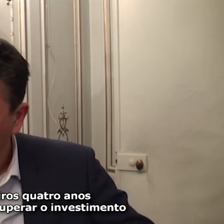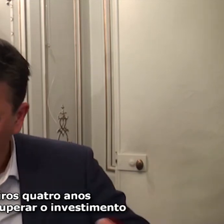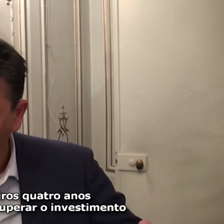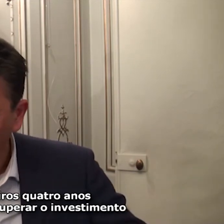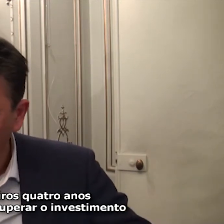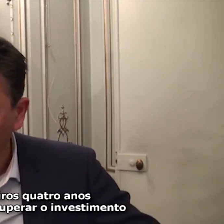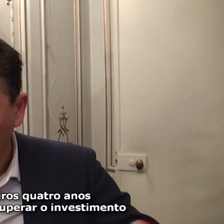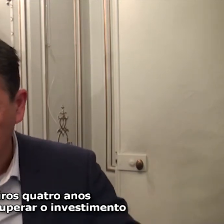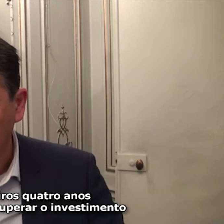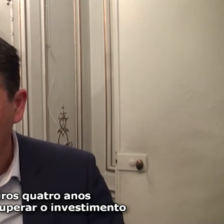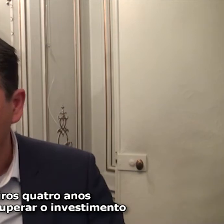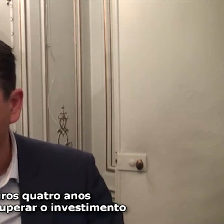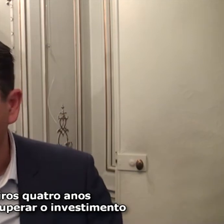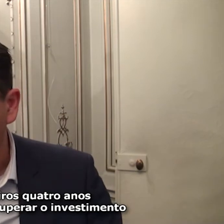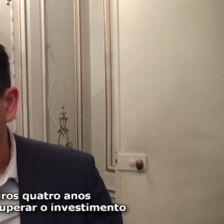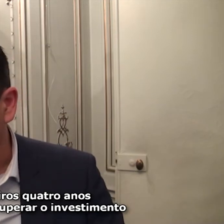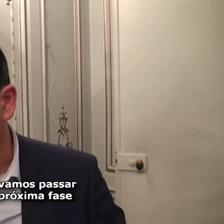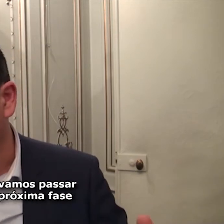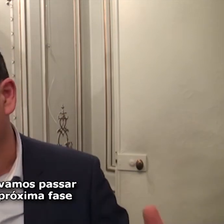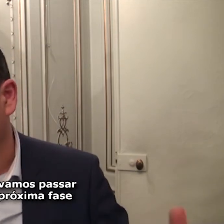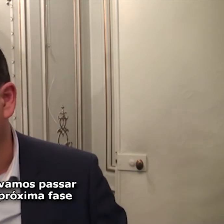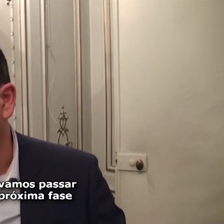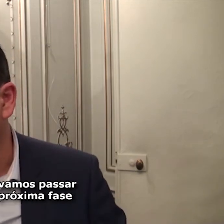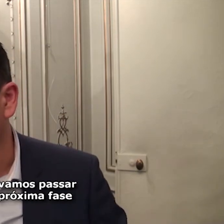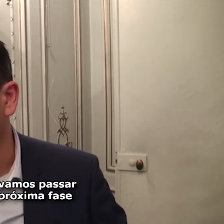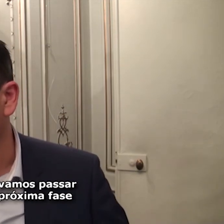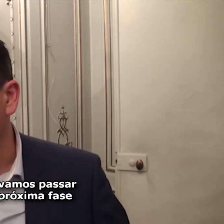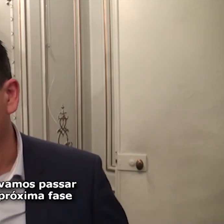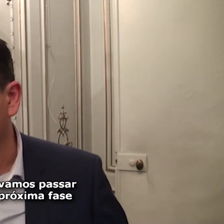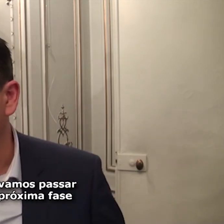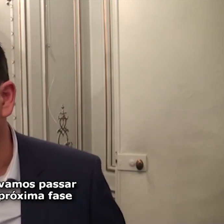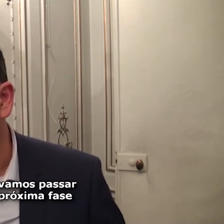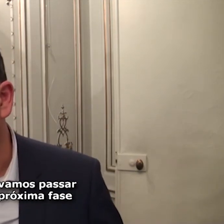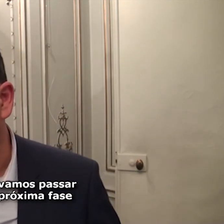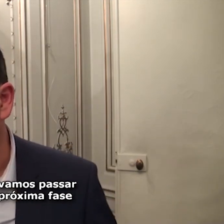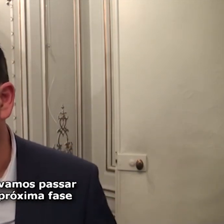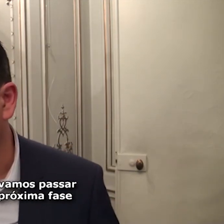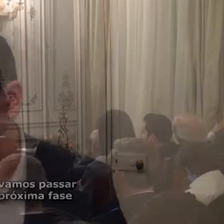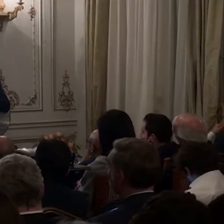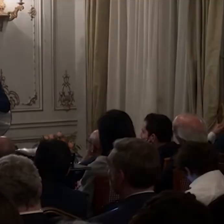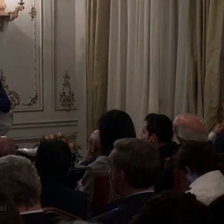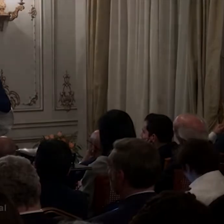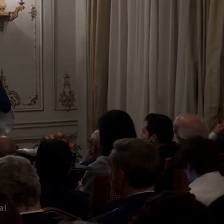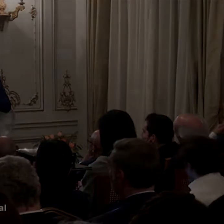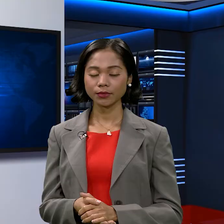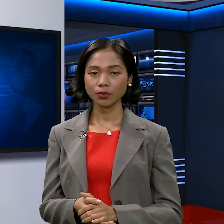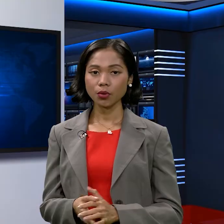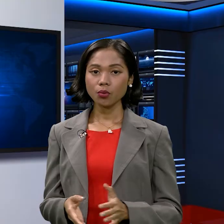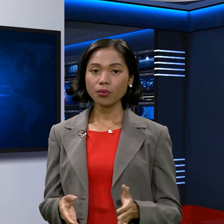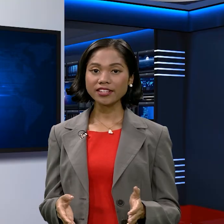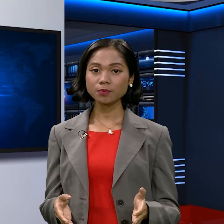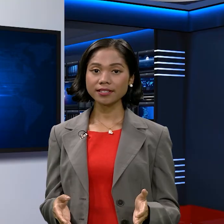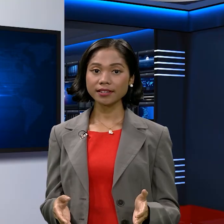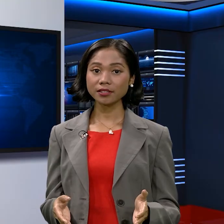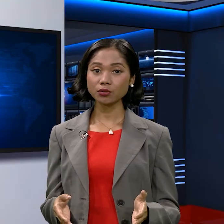les quatre premières années rentabiliser un investissement. Maintenant que c'est en train de se faire, on va passer à l'étape supérieure.